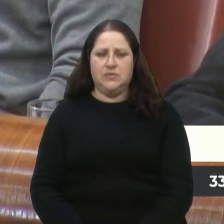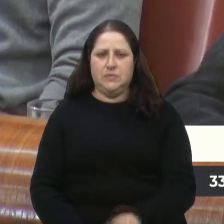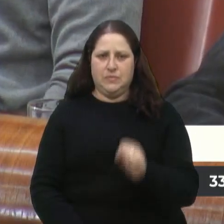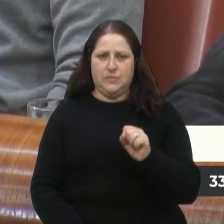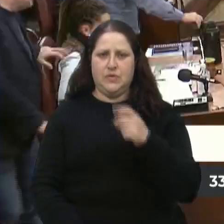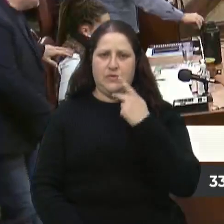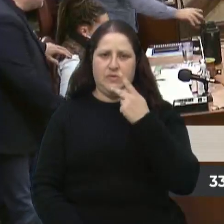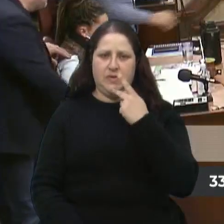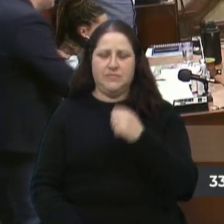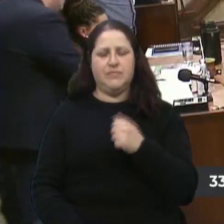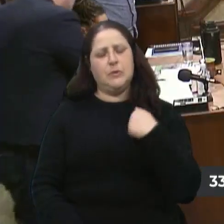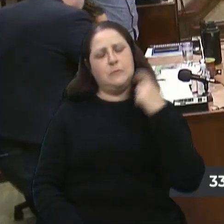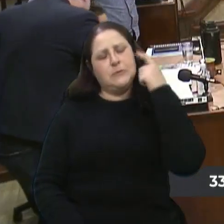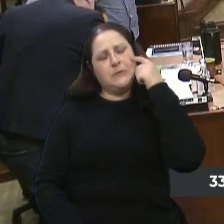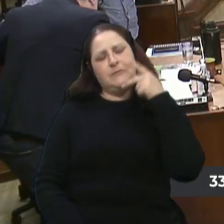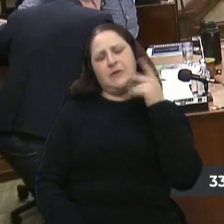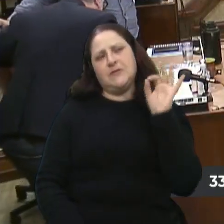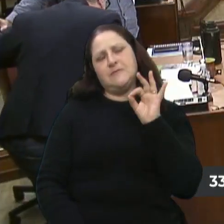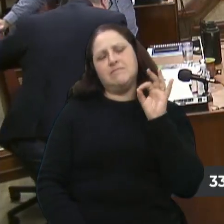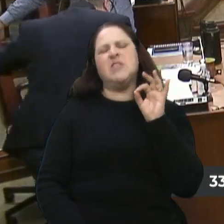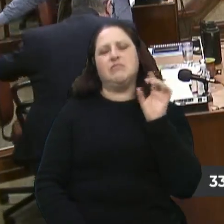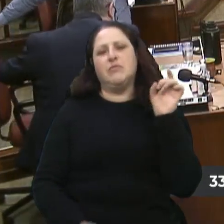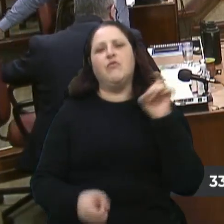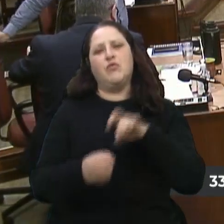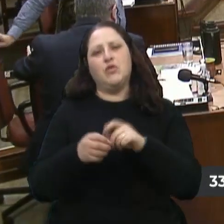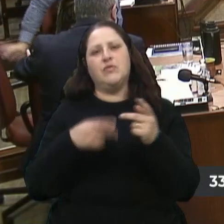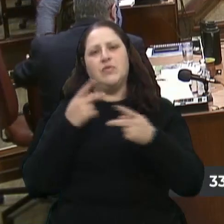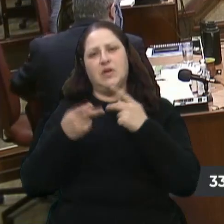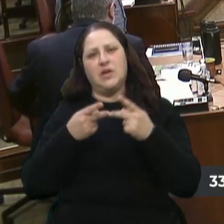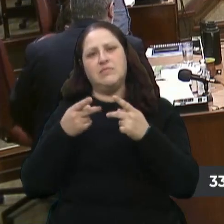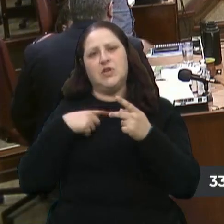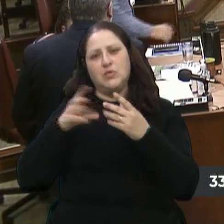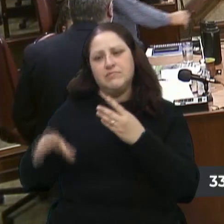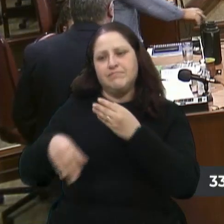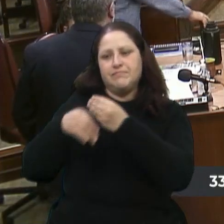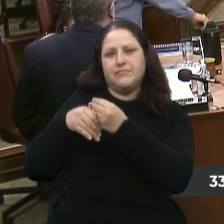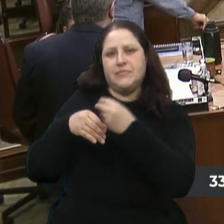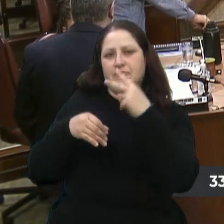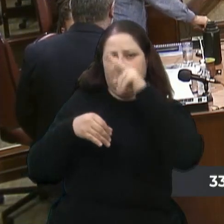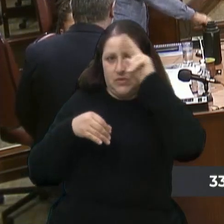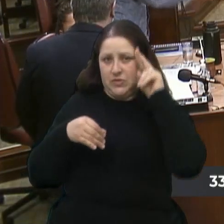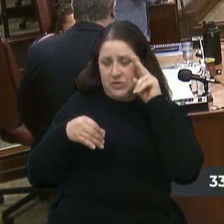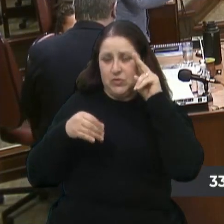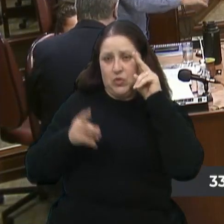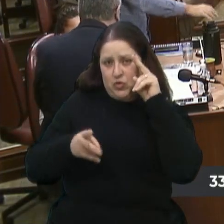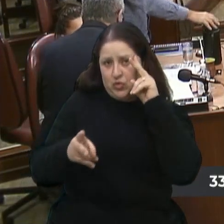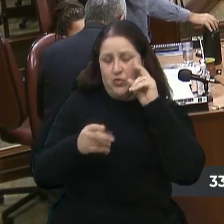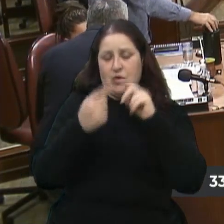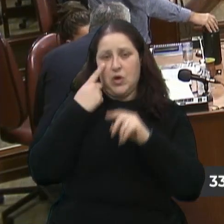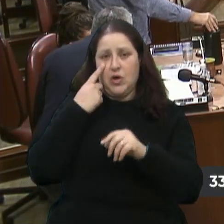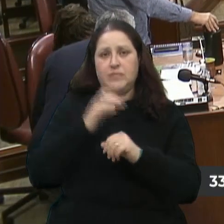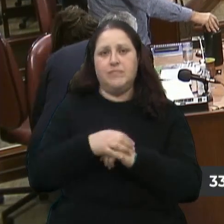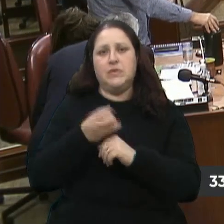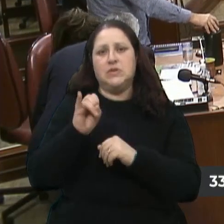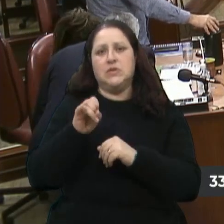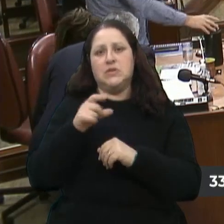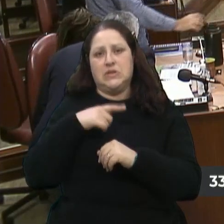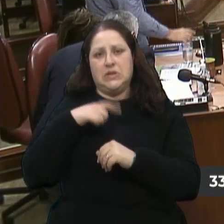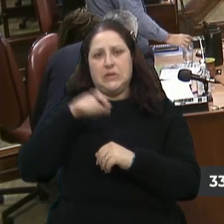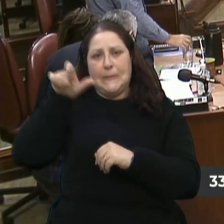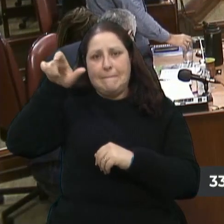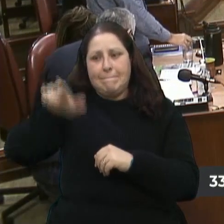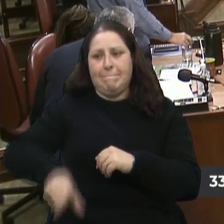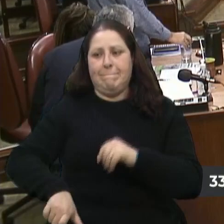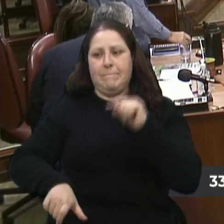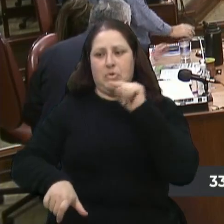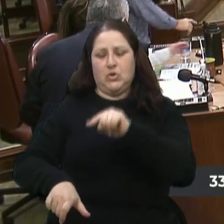Palavra. Eu não ia falar, mas Lucas Carenhato. volto. E parto da fala do meu amigo, o vereador Velocino. Se tem uma pessoa que eu